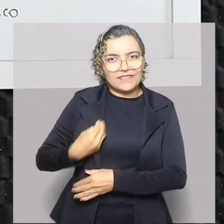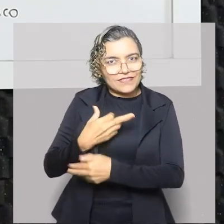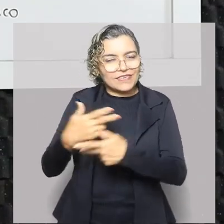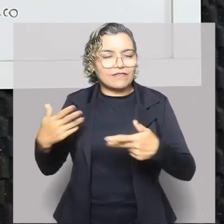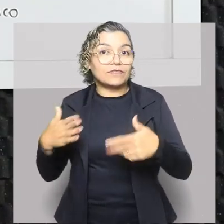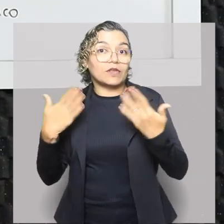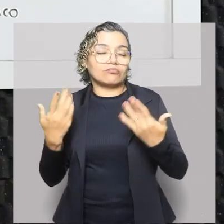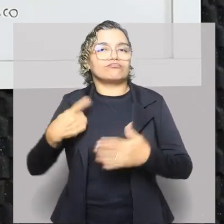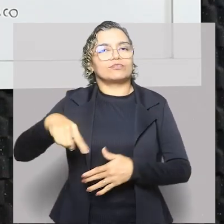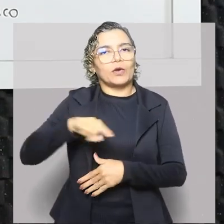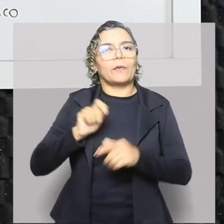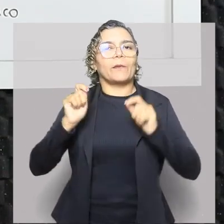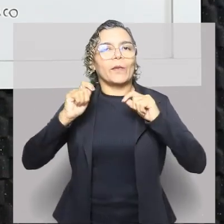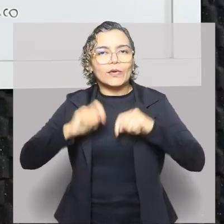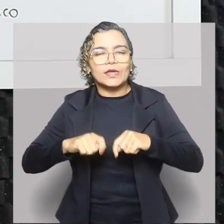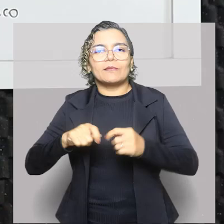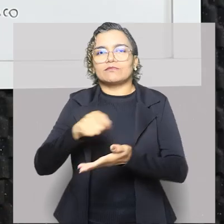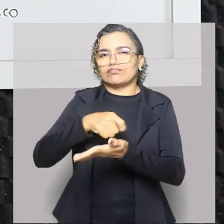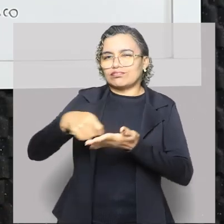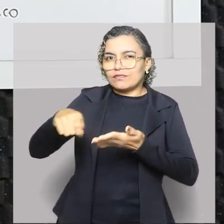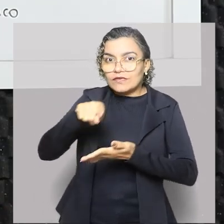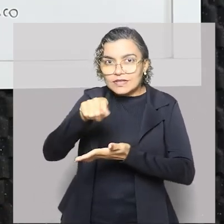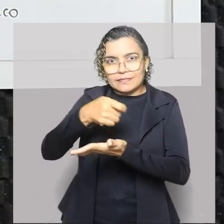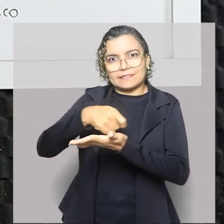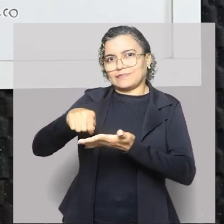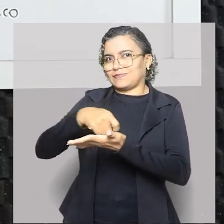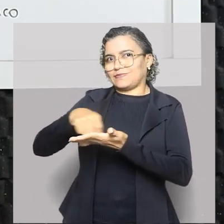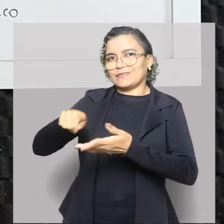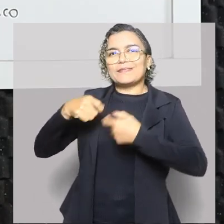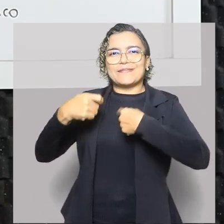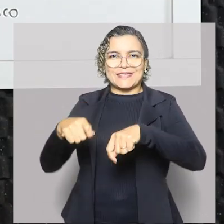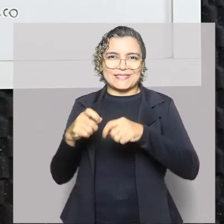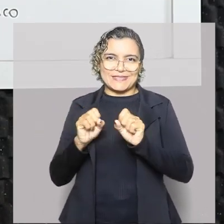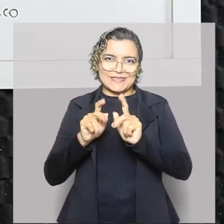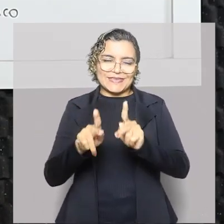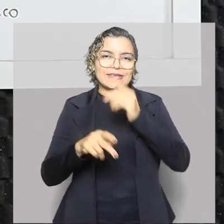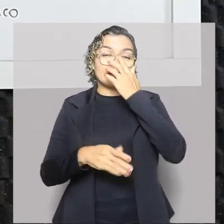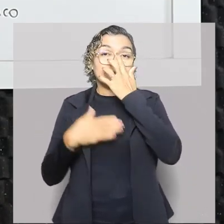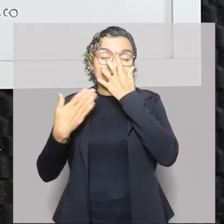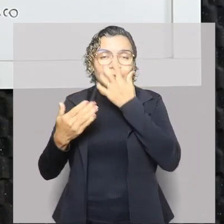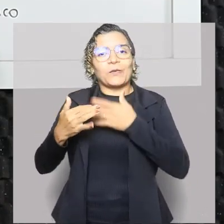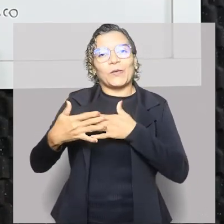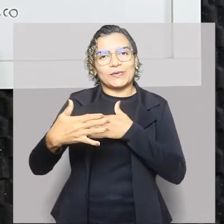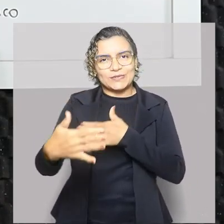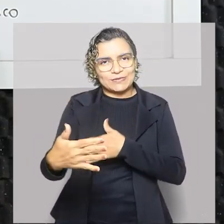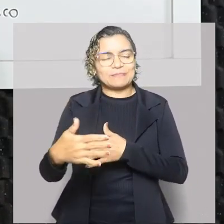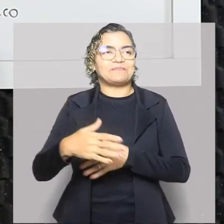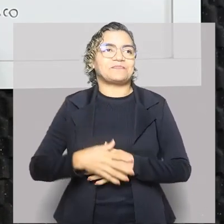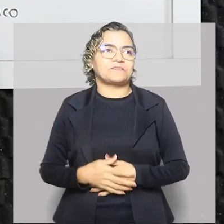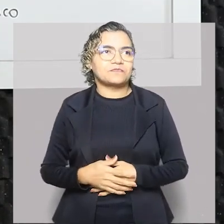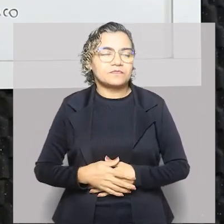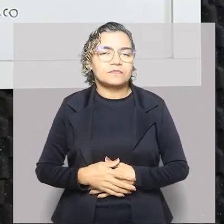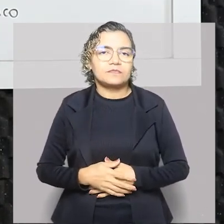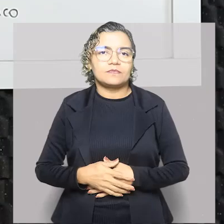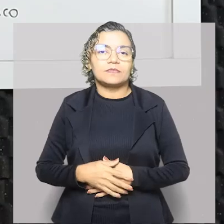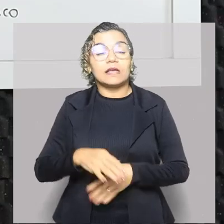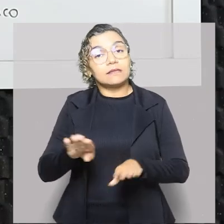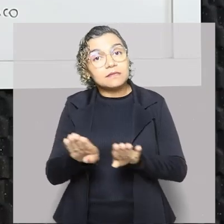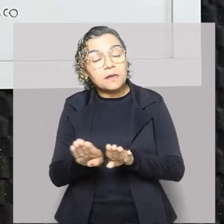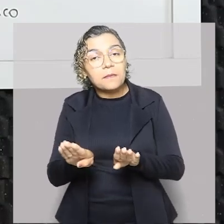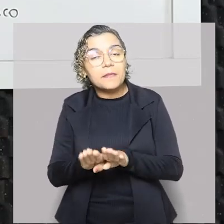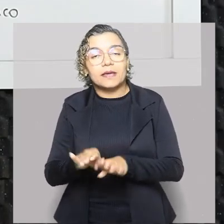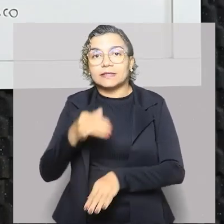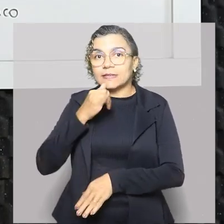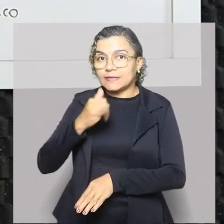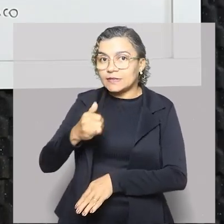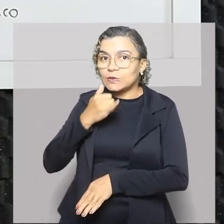né, pontuar isso aí também. Tá anotando até agora? Tudo certo? Bora então continuar. Processamento de